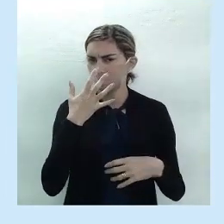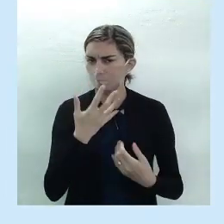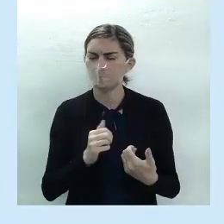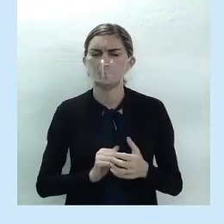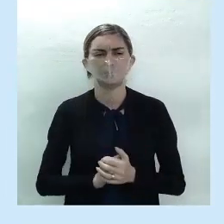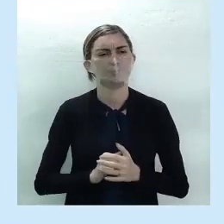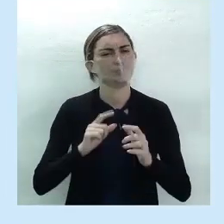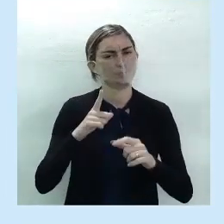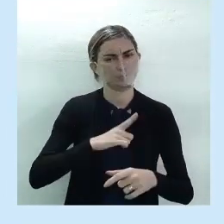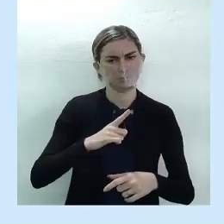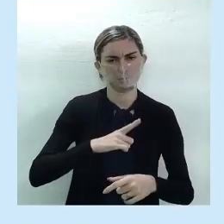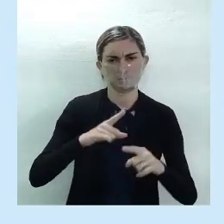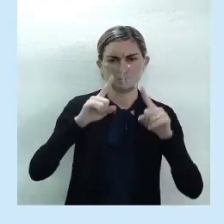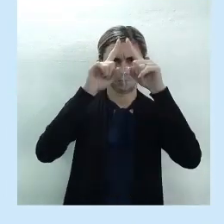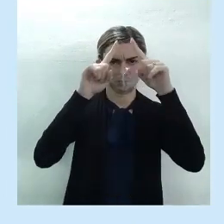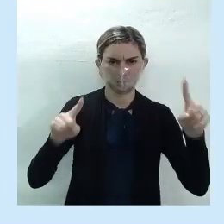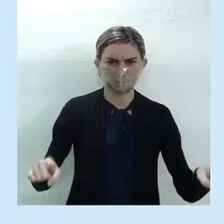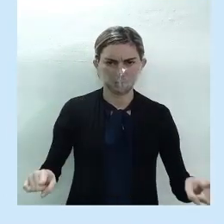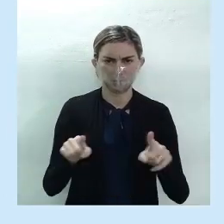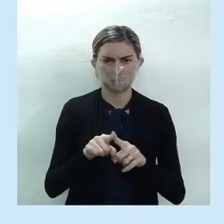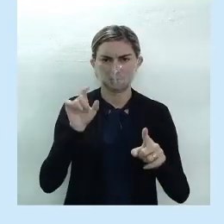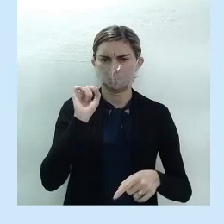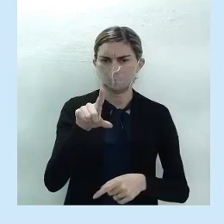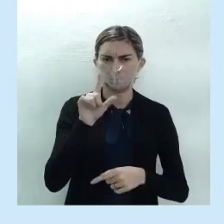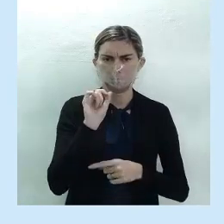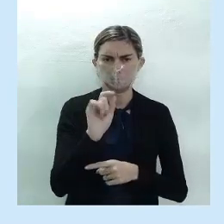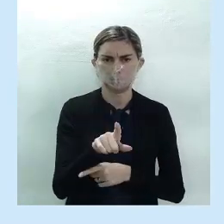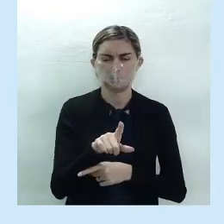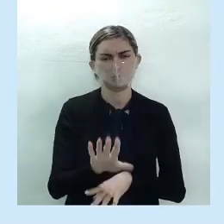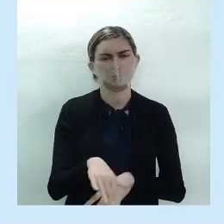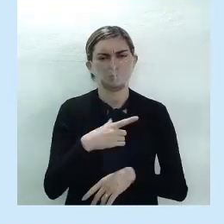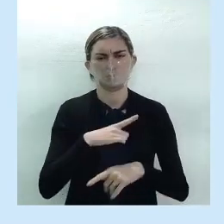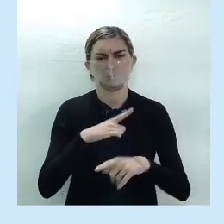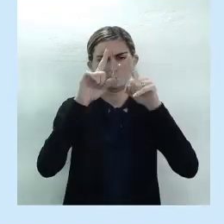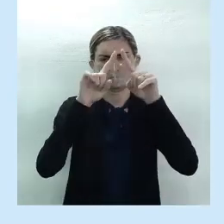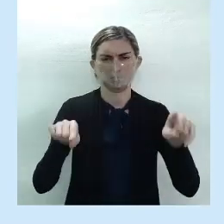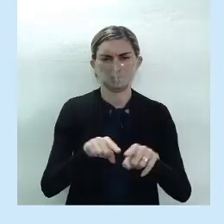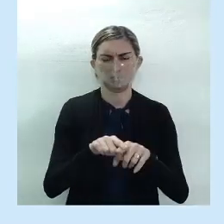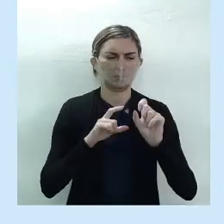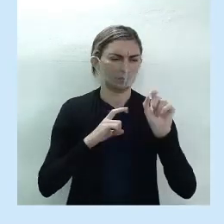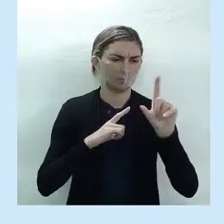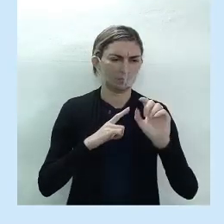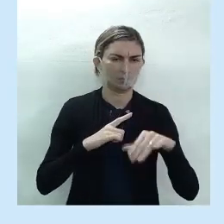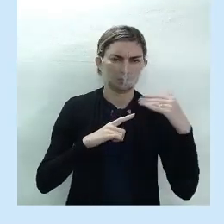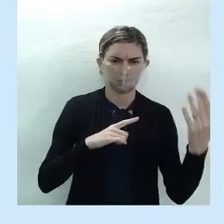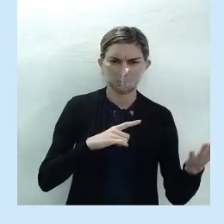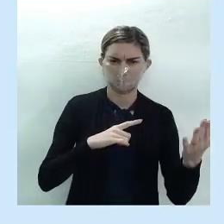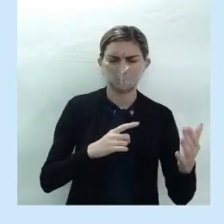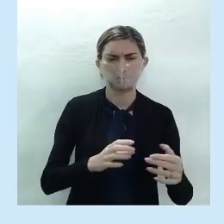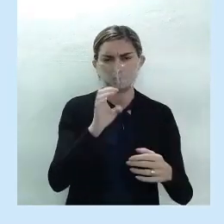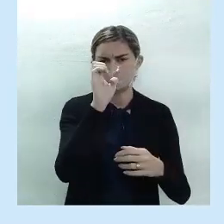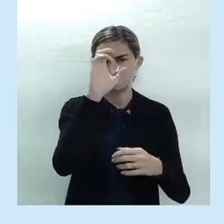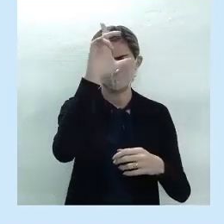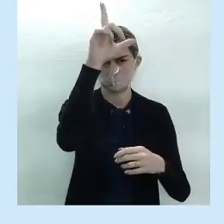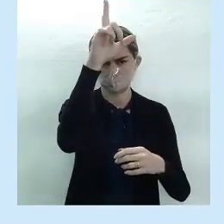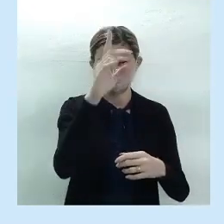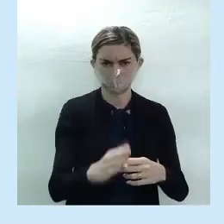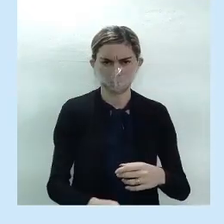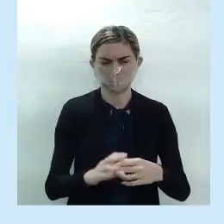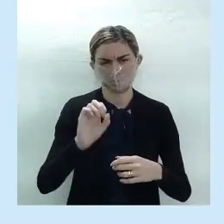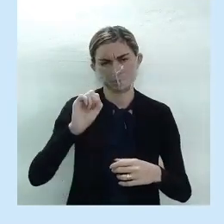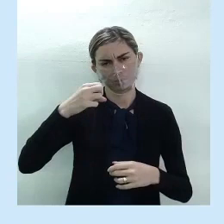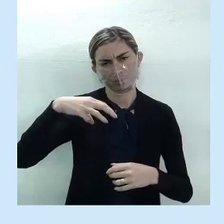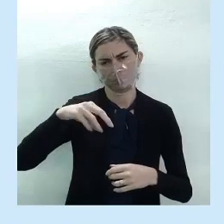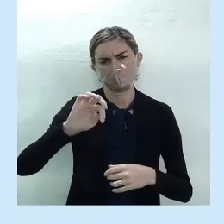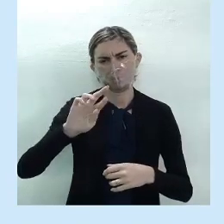lado que existe o triângulo azul do lado esquerdo e um triângulo azul do lado direito e o eixo de simetria.